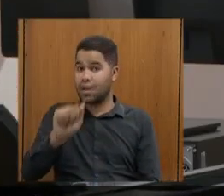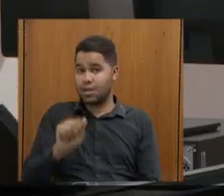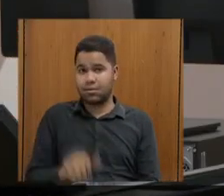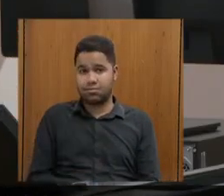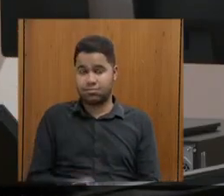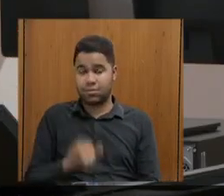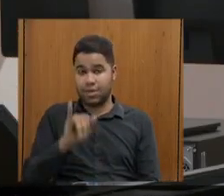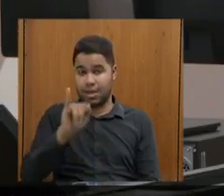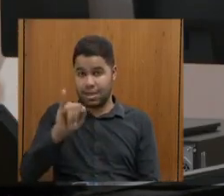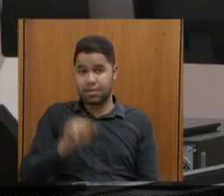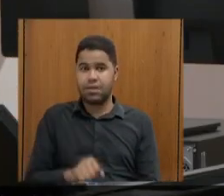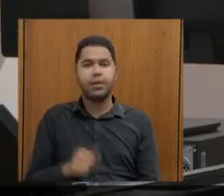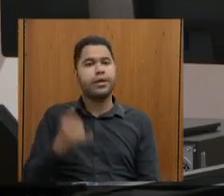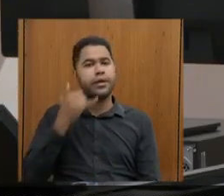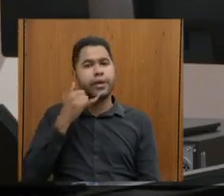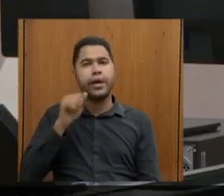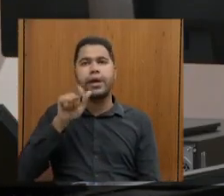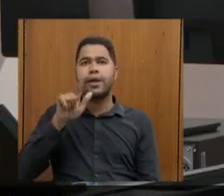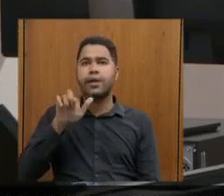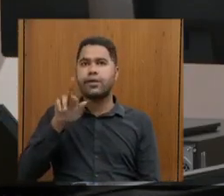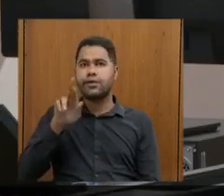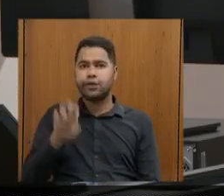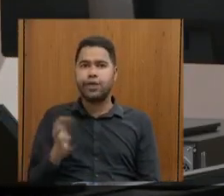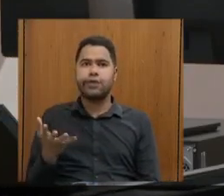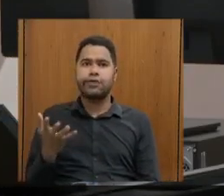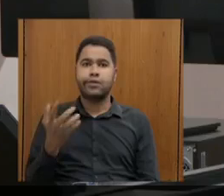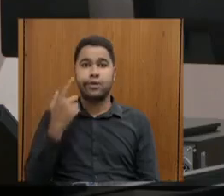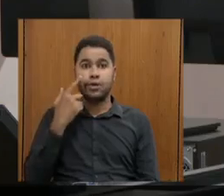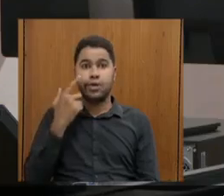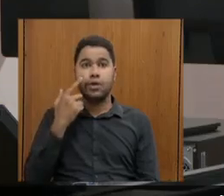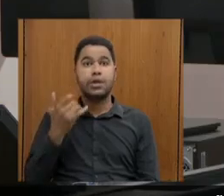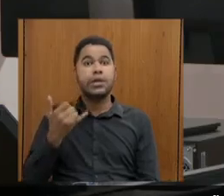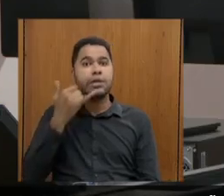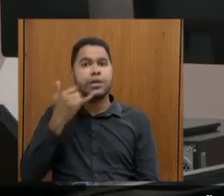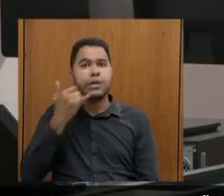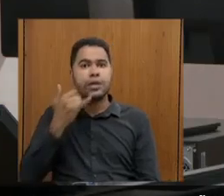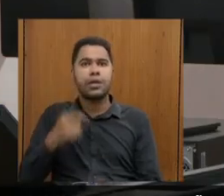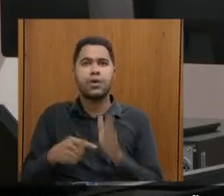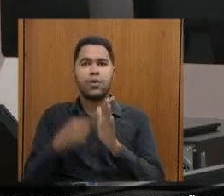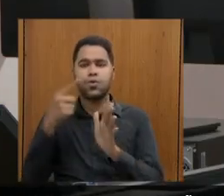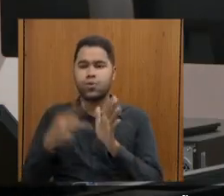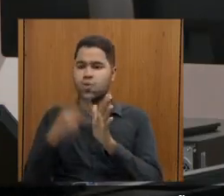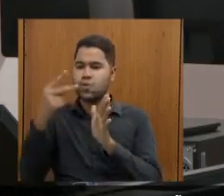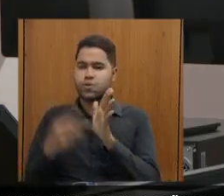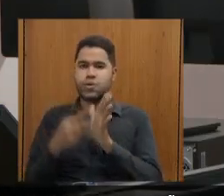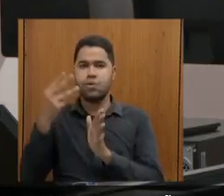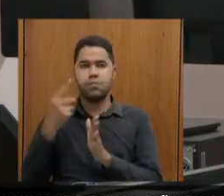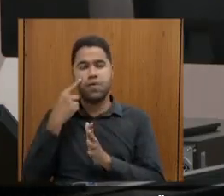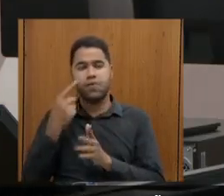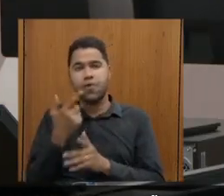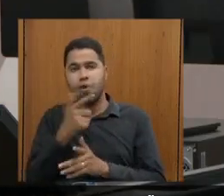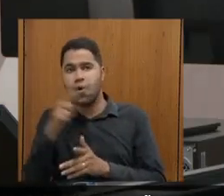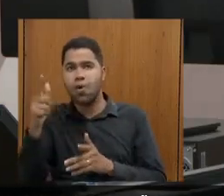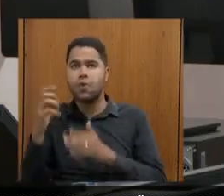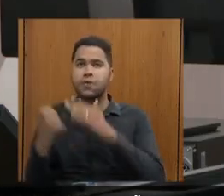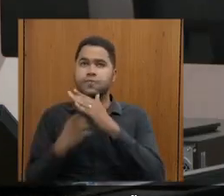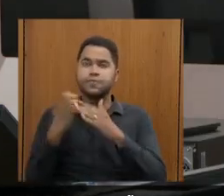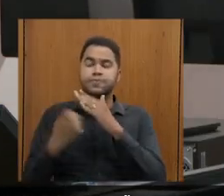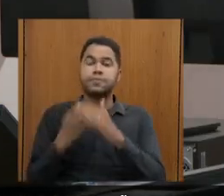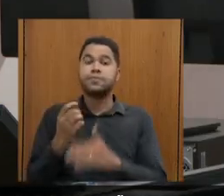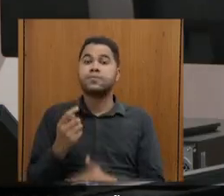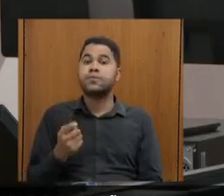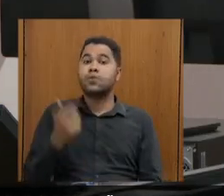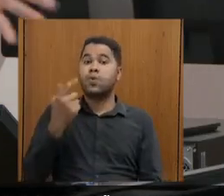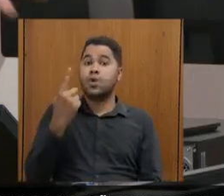Aí eu tive que ligar para Alexandre Alexandre assoberbados que a senhora deu liguei três vezes para ele para ver outros casos como de uma grande empresa que tem